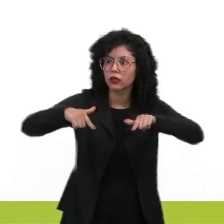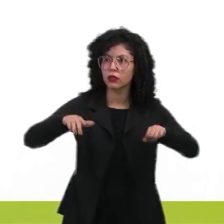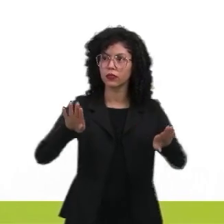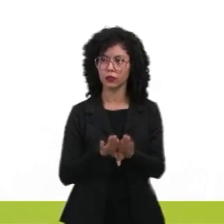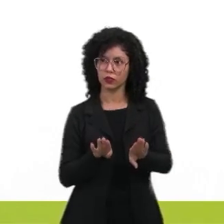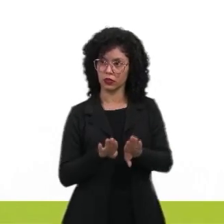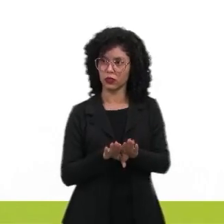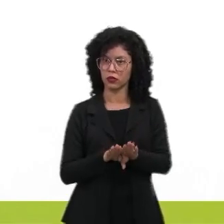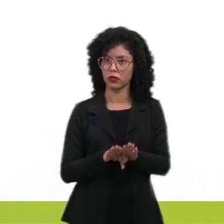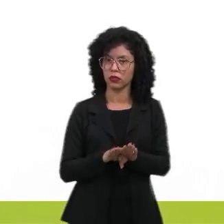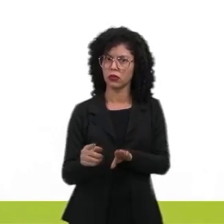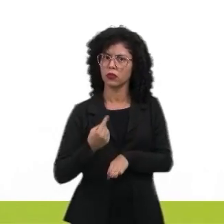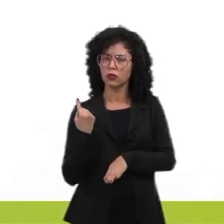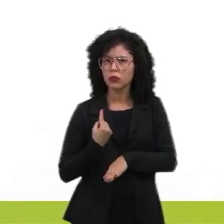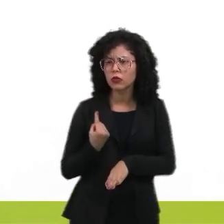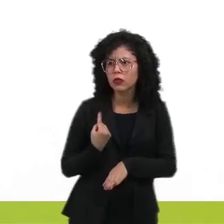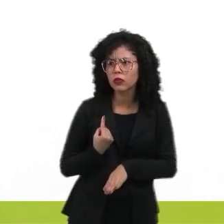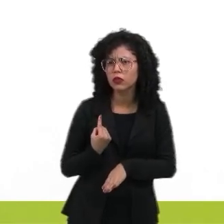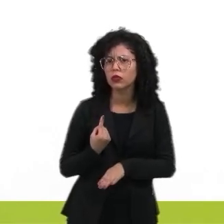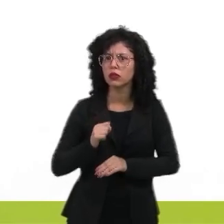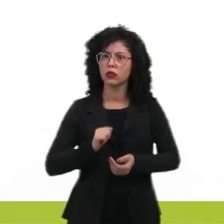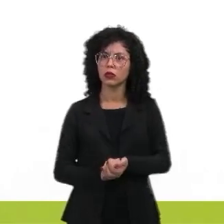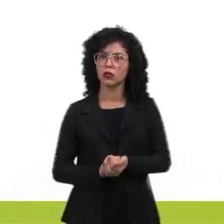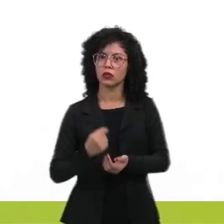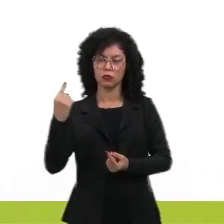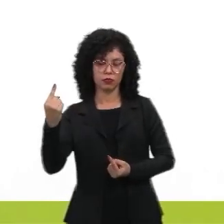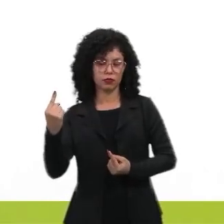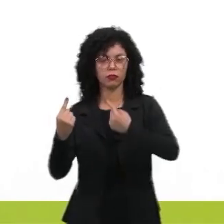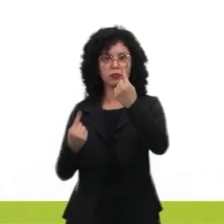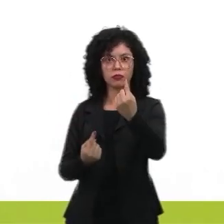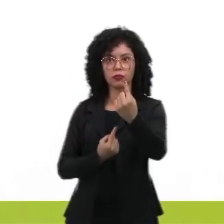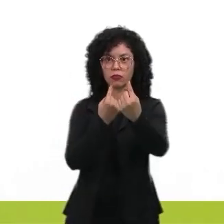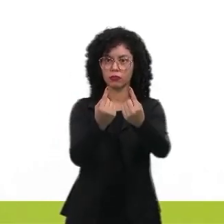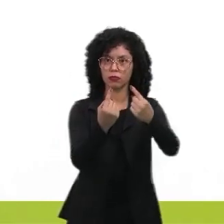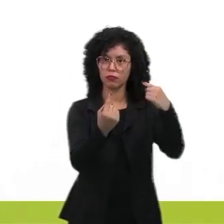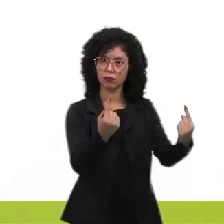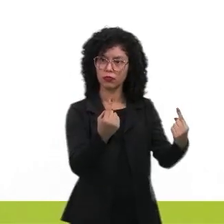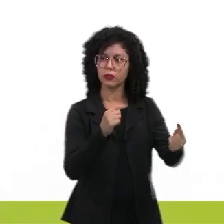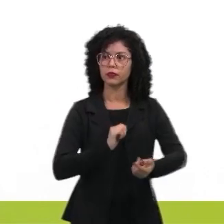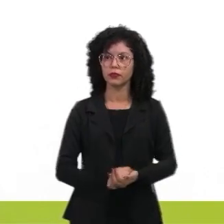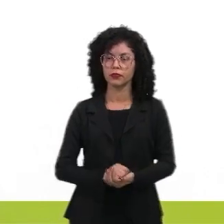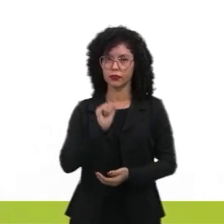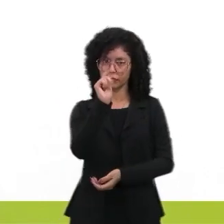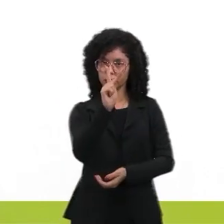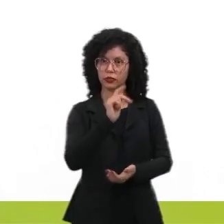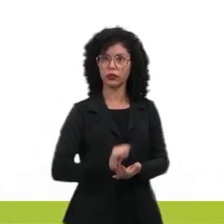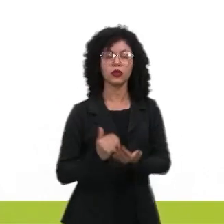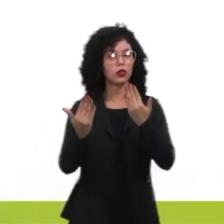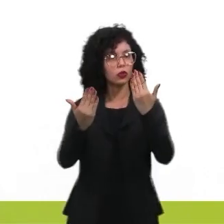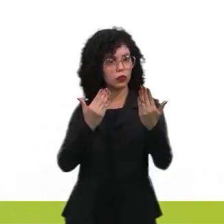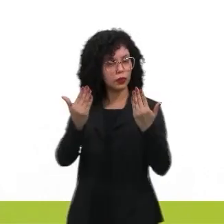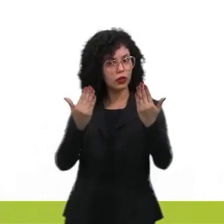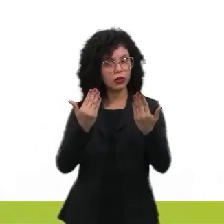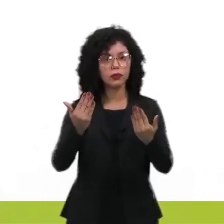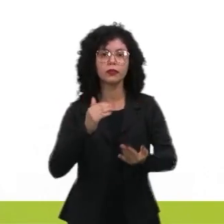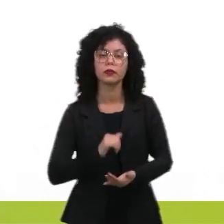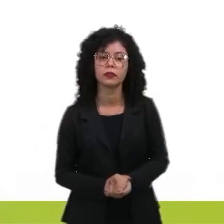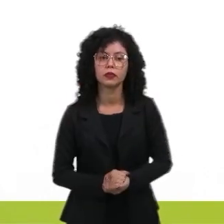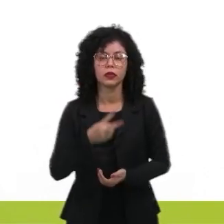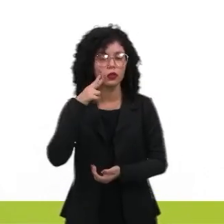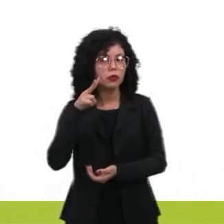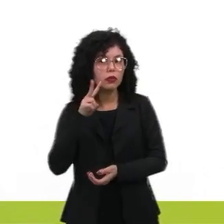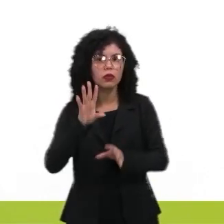forma individual, tá bom? Nós vamos verificar item por item, tá bom? Comparar item por item. A gente vai ver